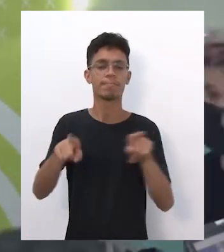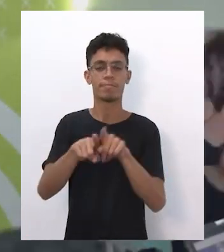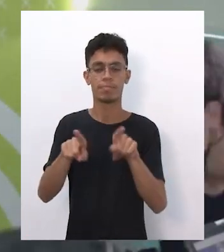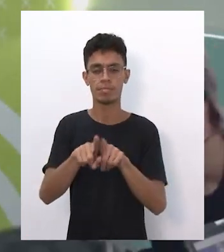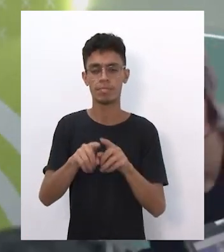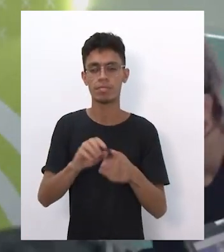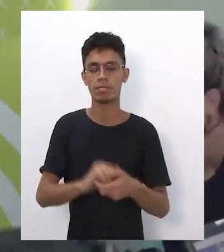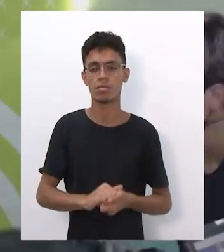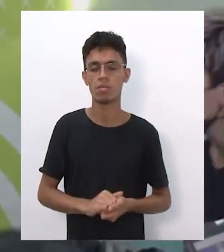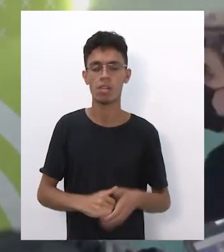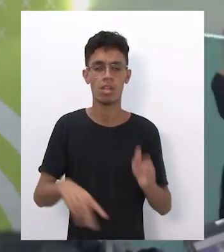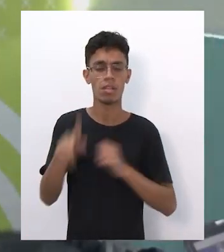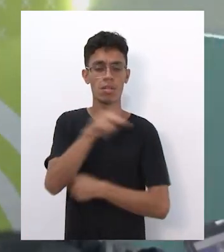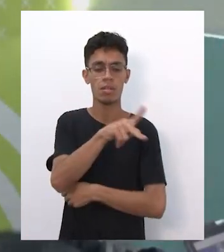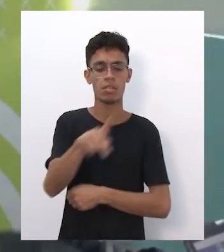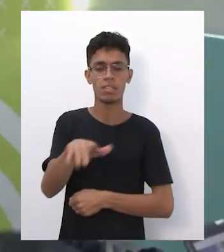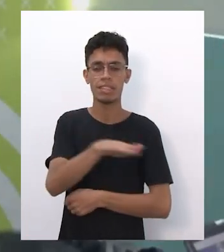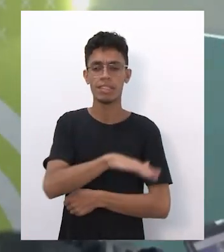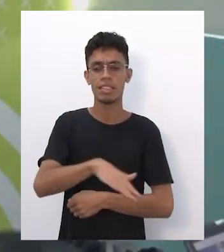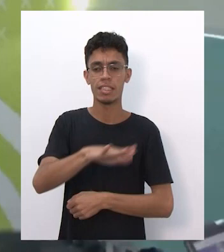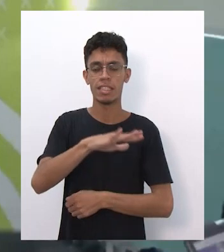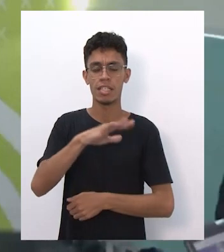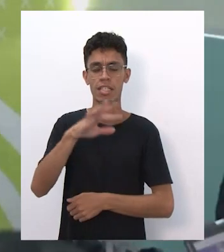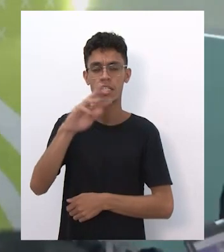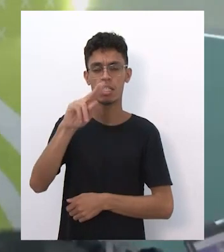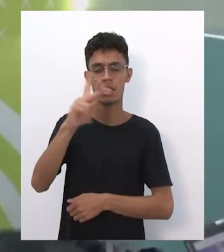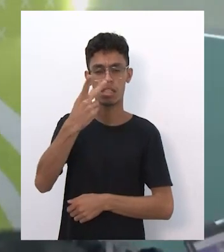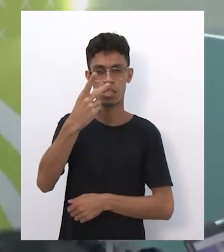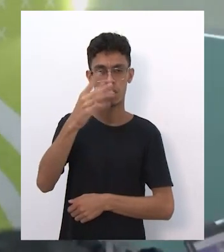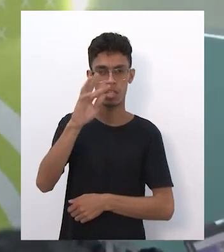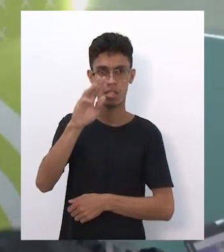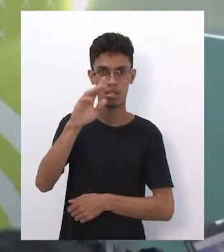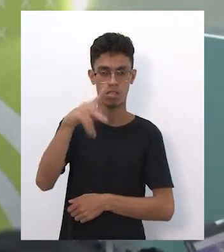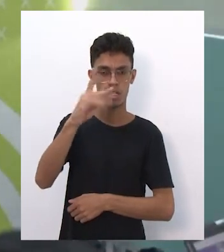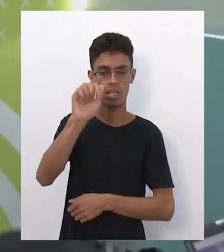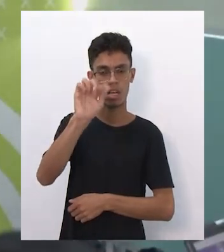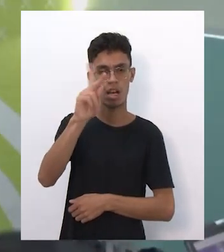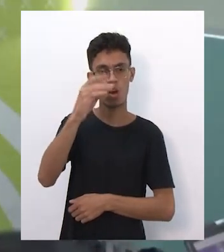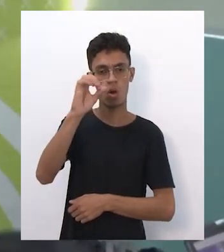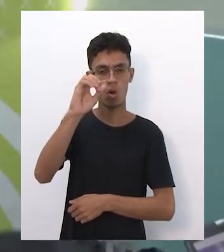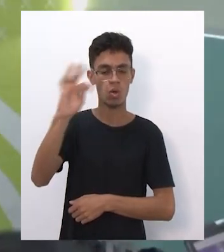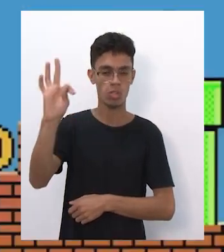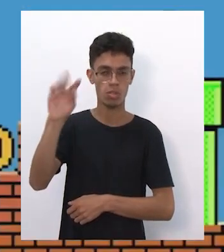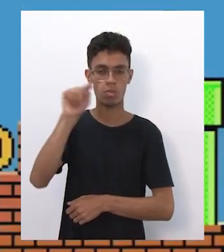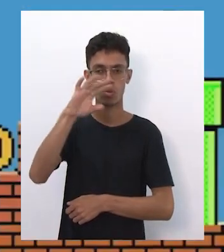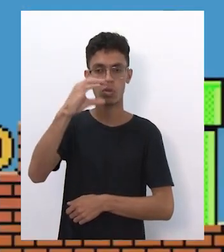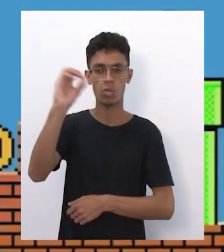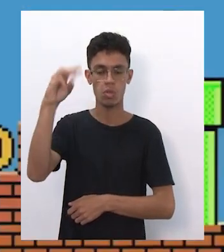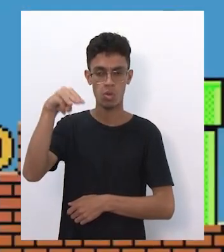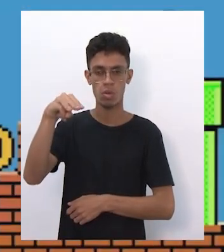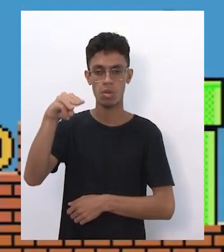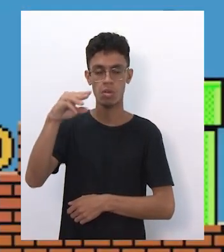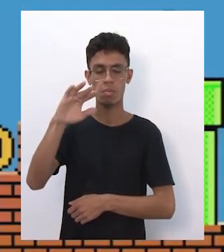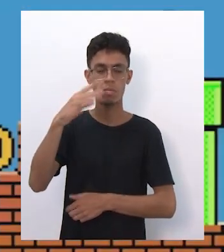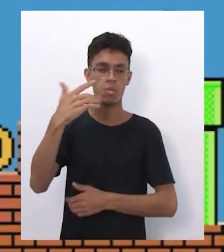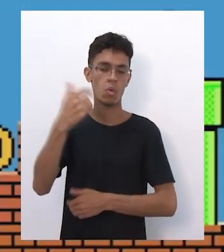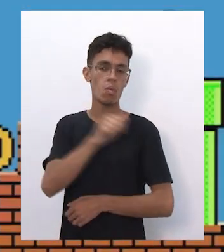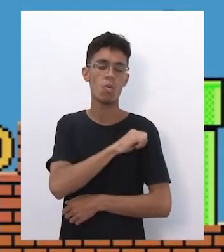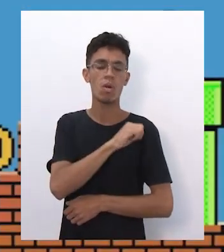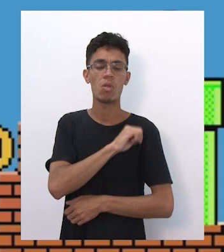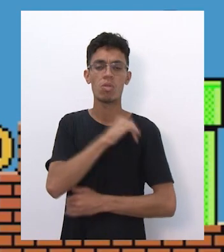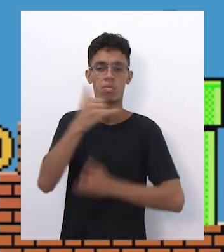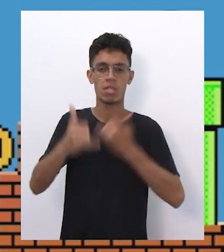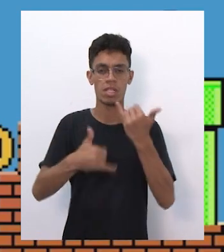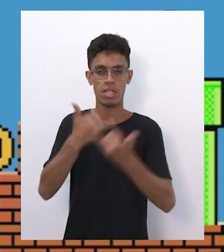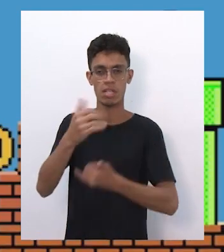E para o professor, ele entra no kahoot.com. Para o aluno jogar, ele vai entrar no kahoot.it, que é o que vocês entraram